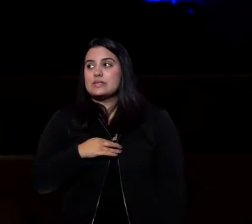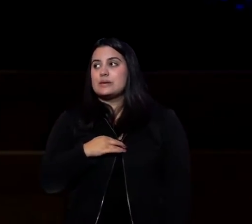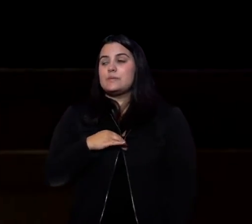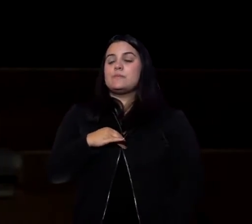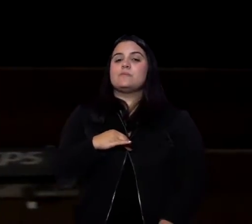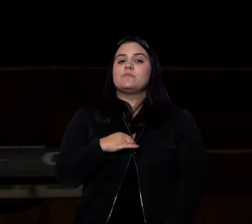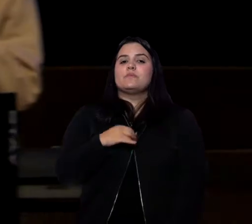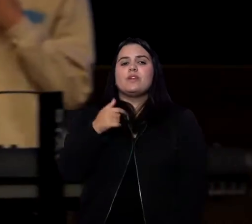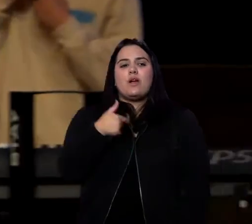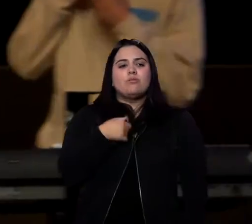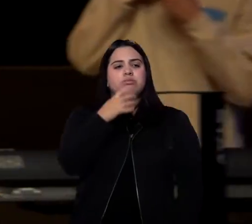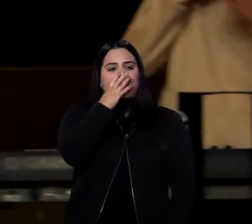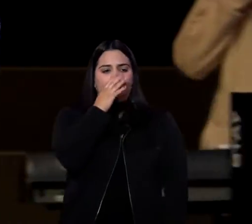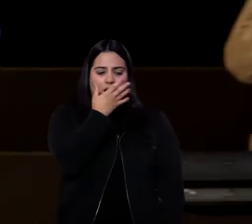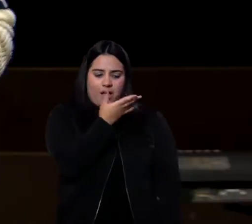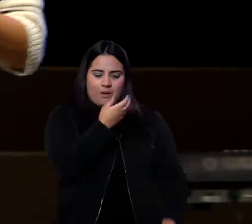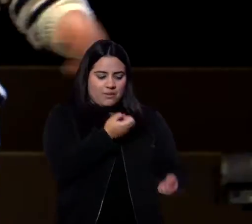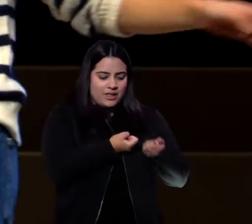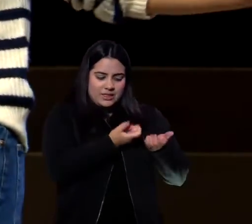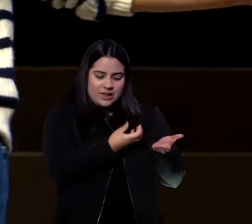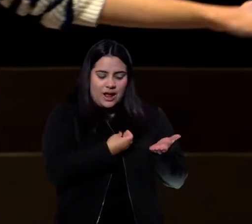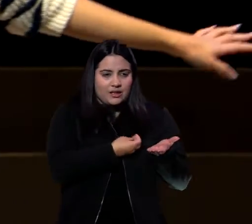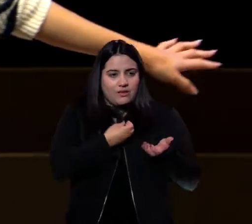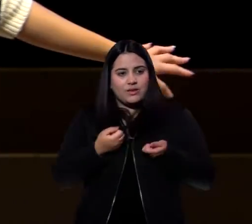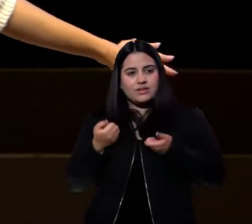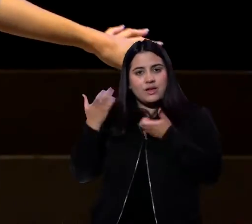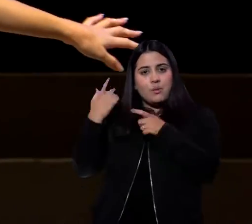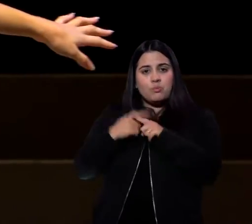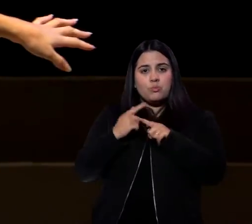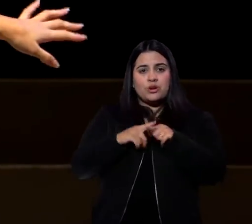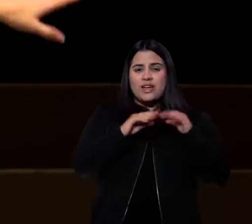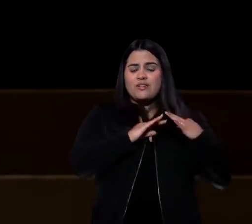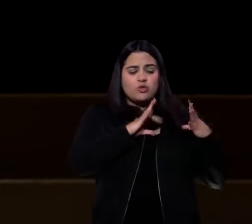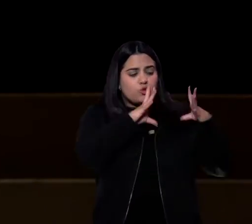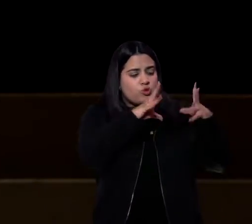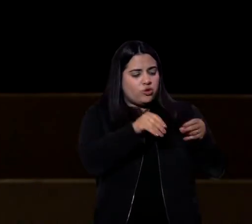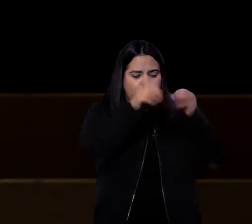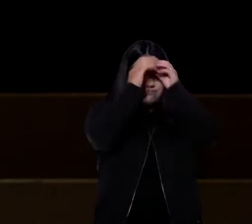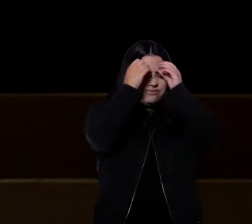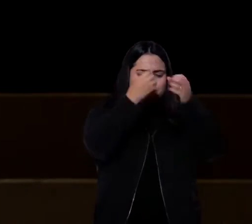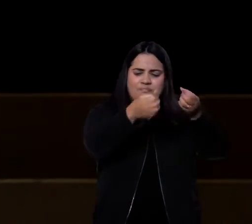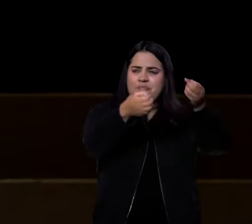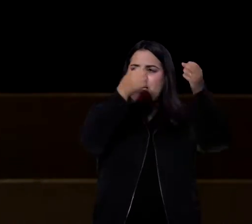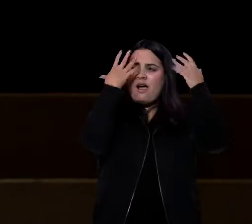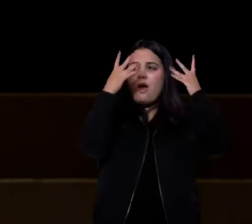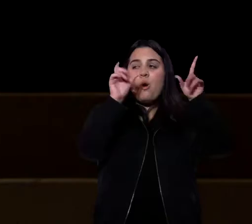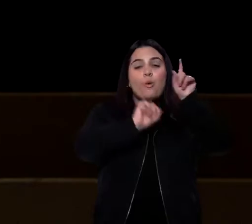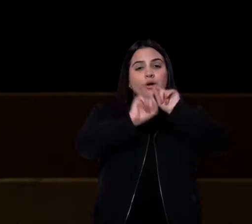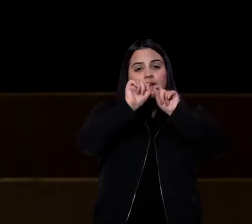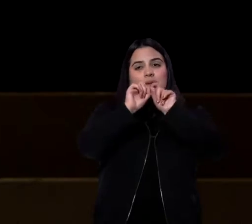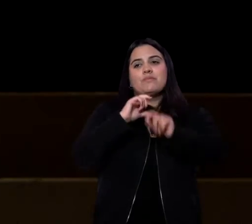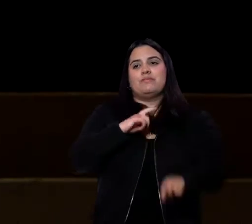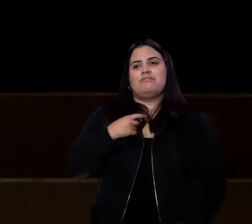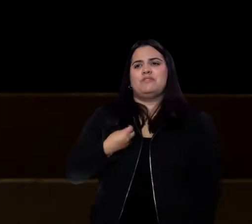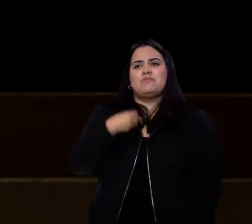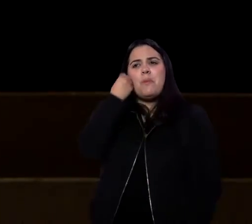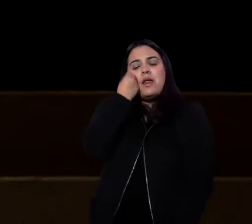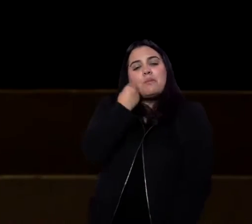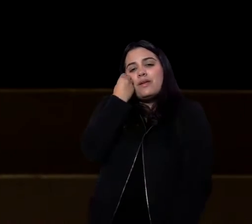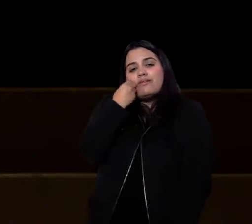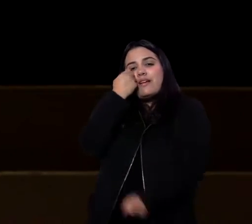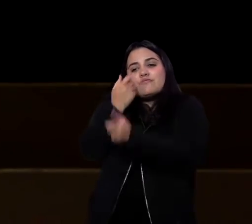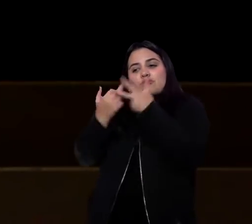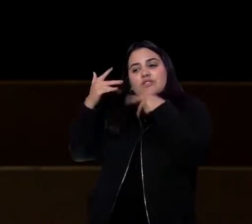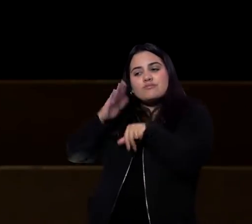Eu admiro muito a entrega de Eliseu, porque ele deixou tudo para trás para viver o maior do Senhor. E vocês